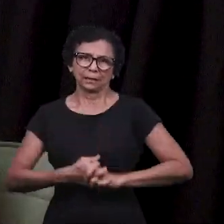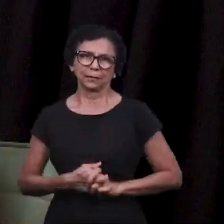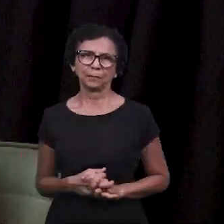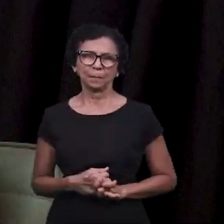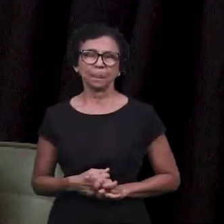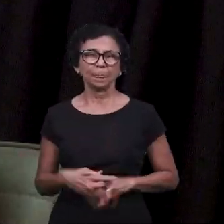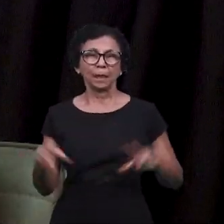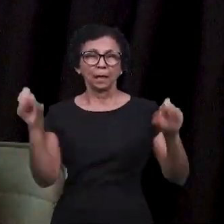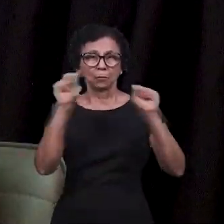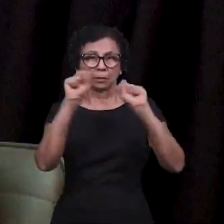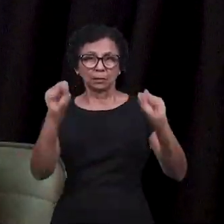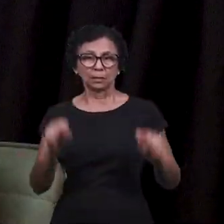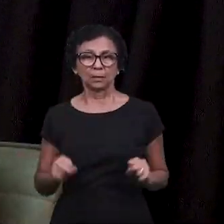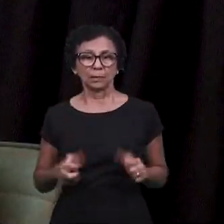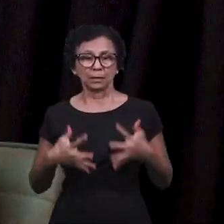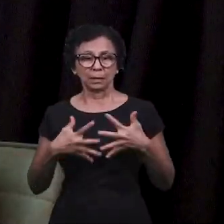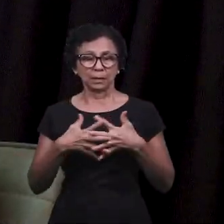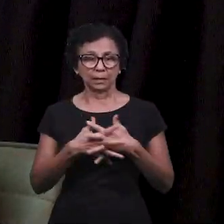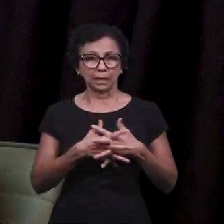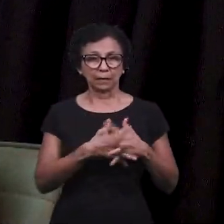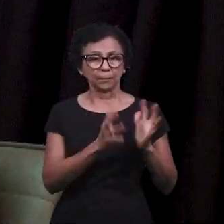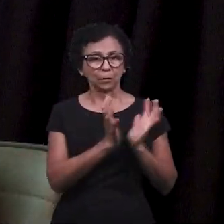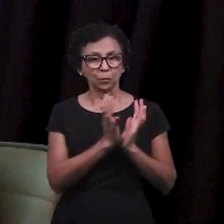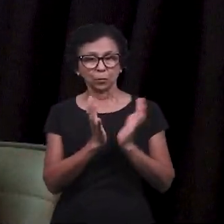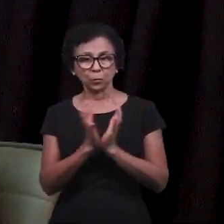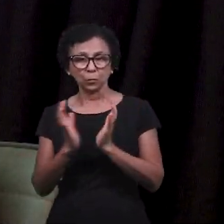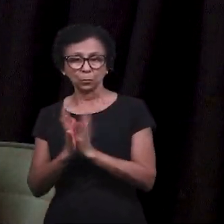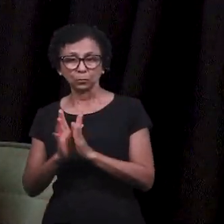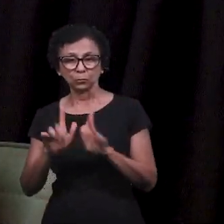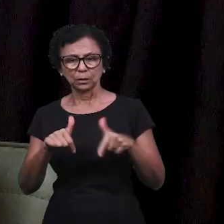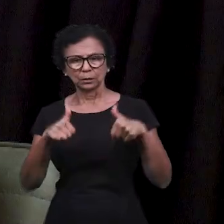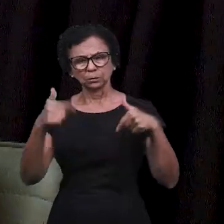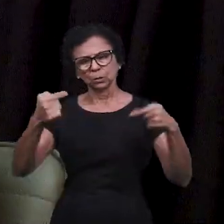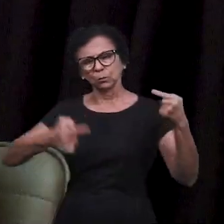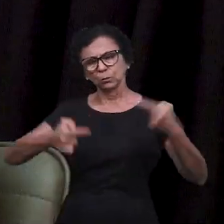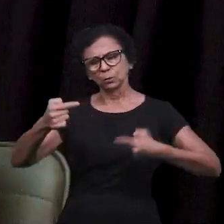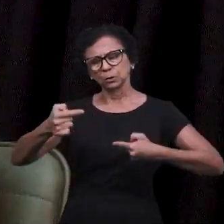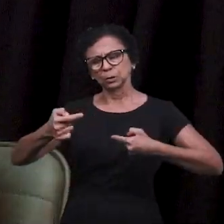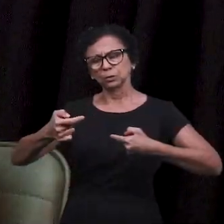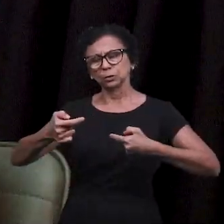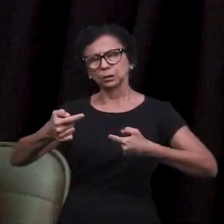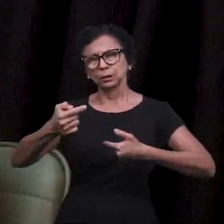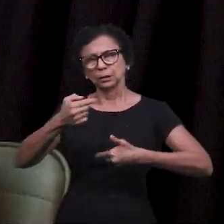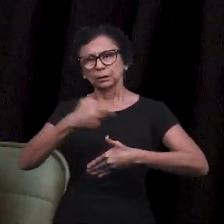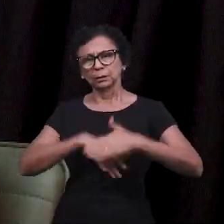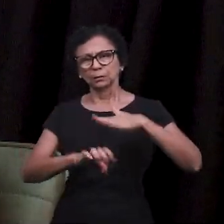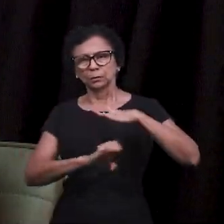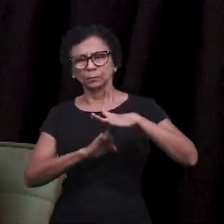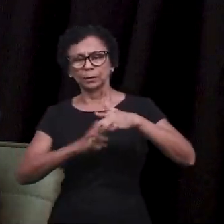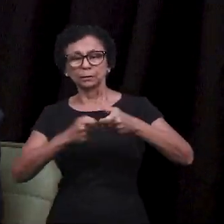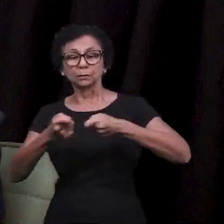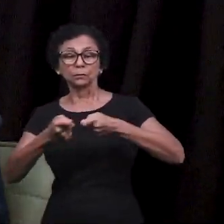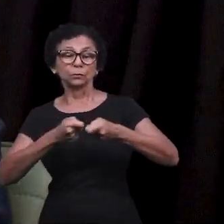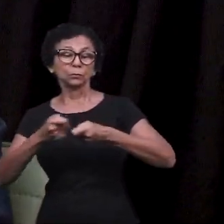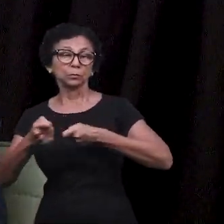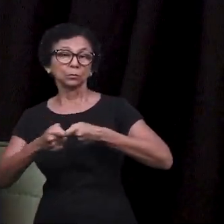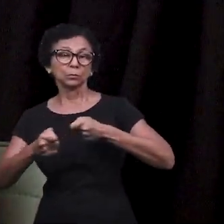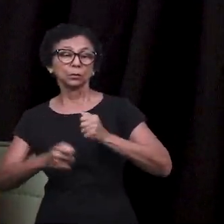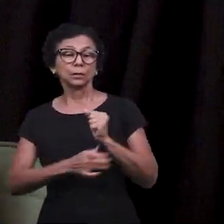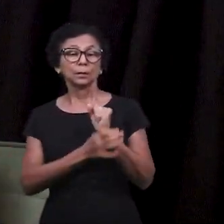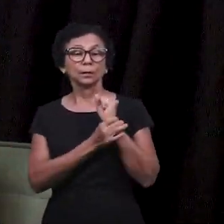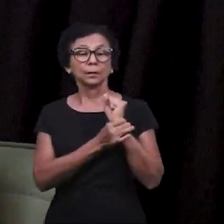estabelecer um conjunto de ações, políticas e controles internos que permitam garantir que as empresas atuem